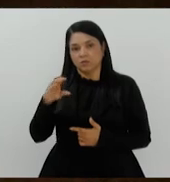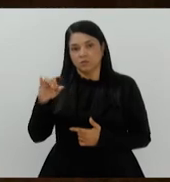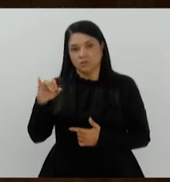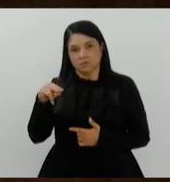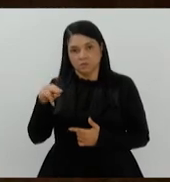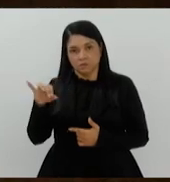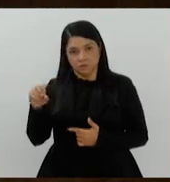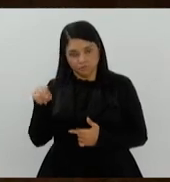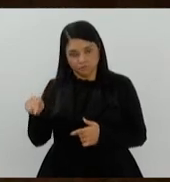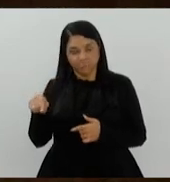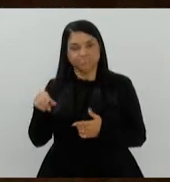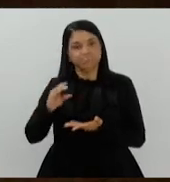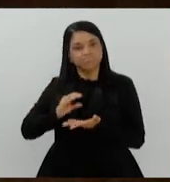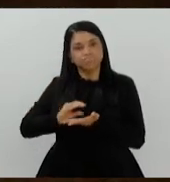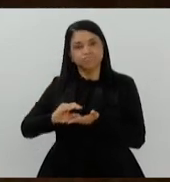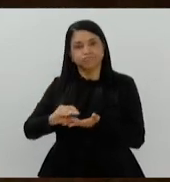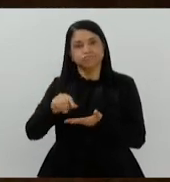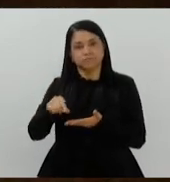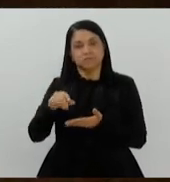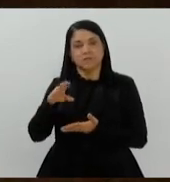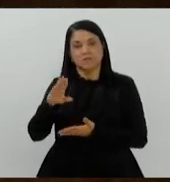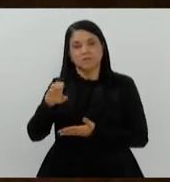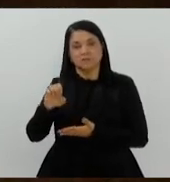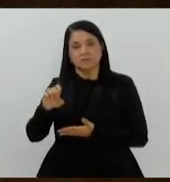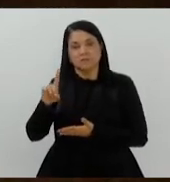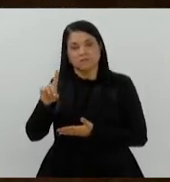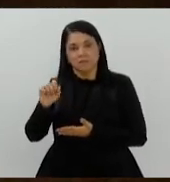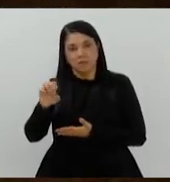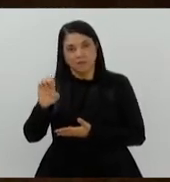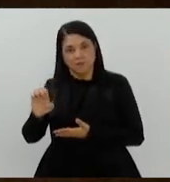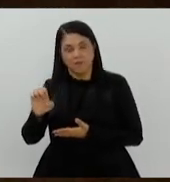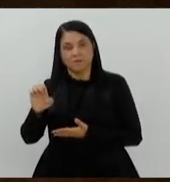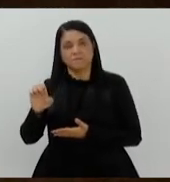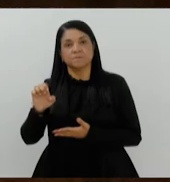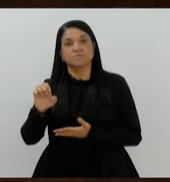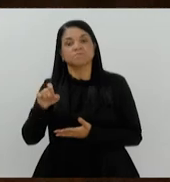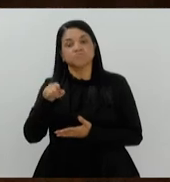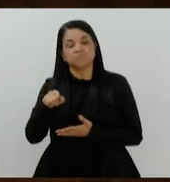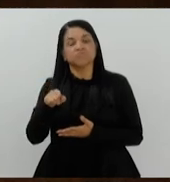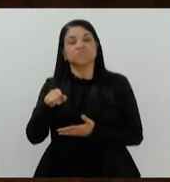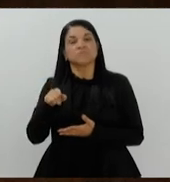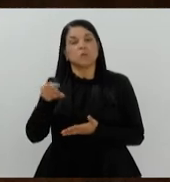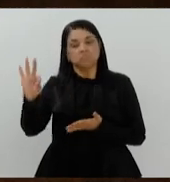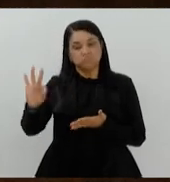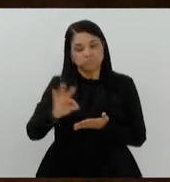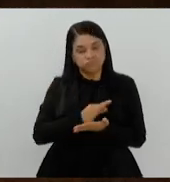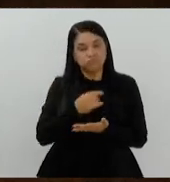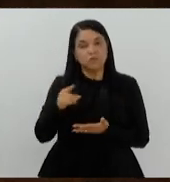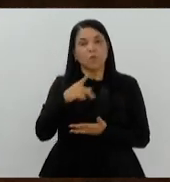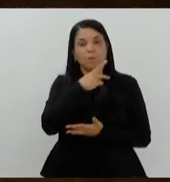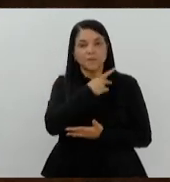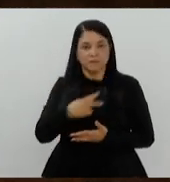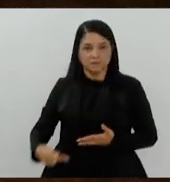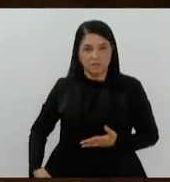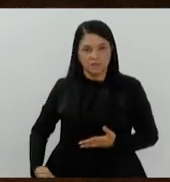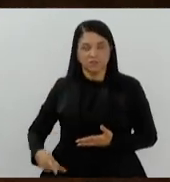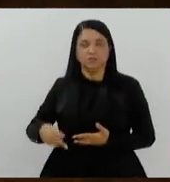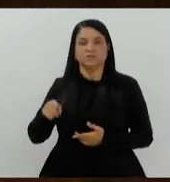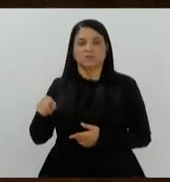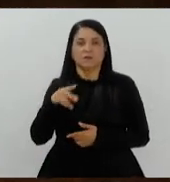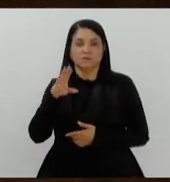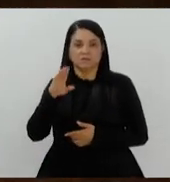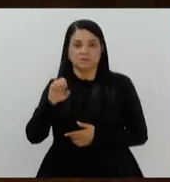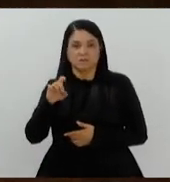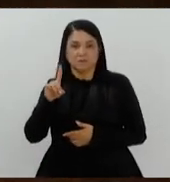com essa pagelância toda aqui, que eu citei, que passa pelo presidente seu Balum. E dizer que aprovamos